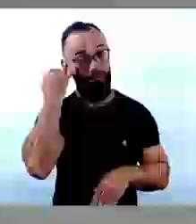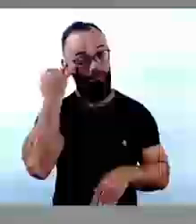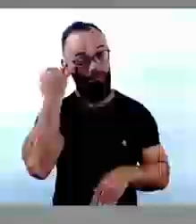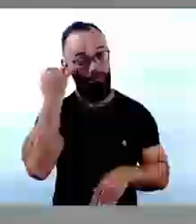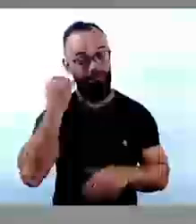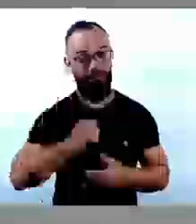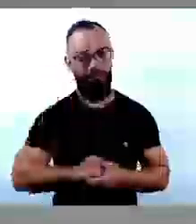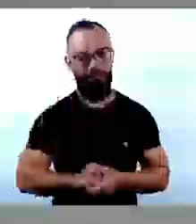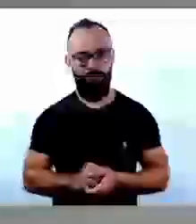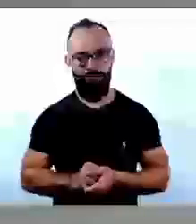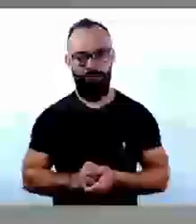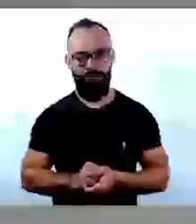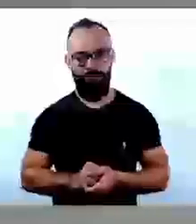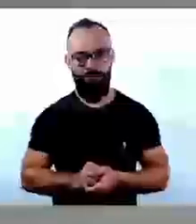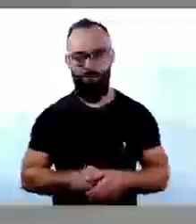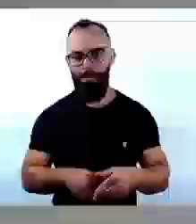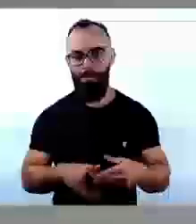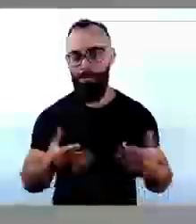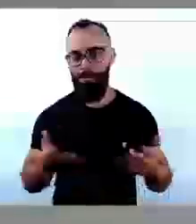então